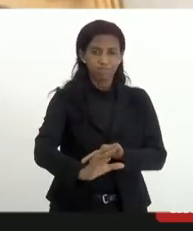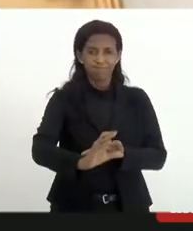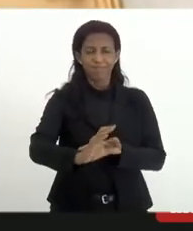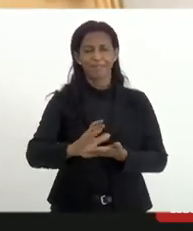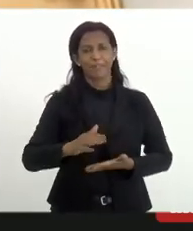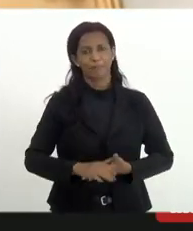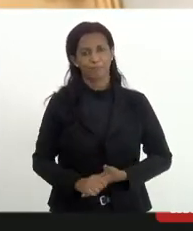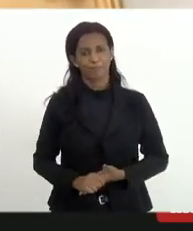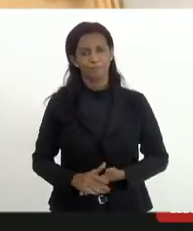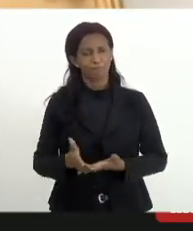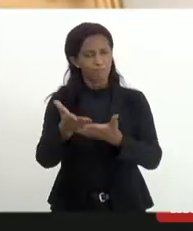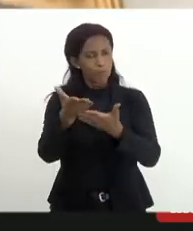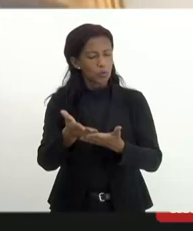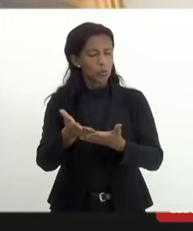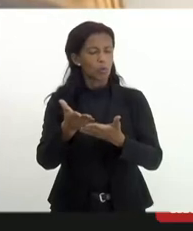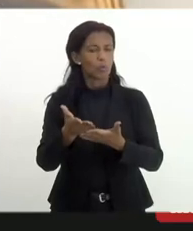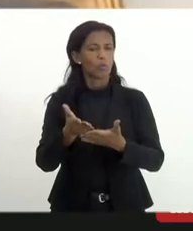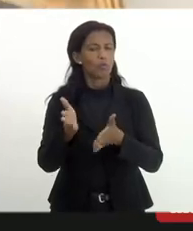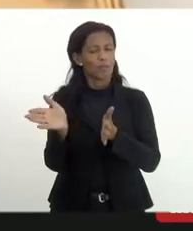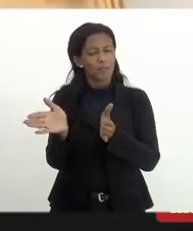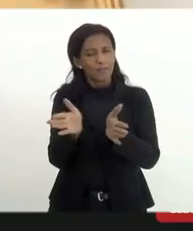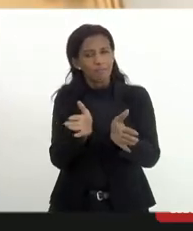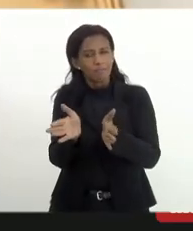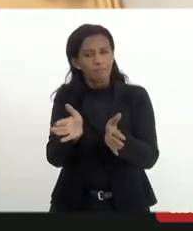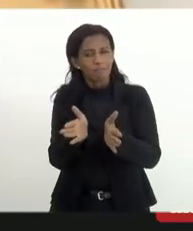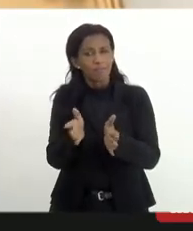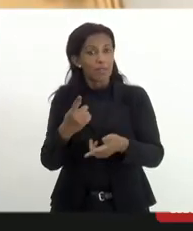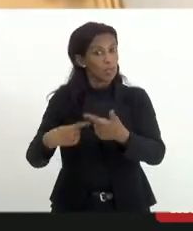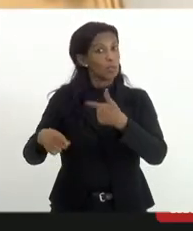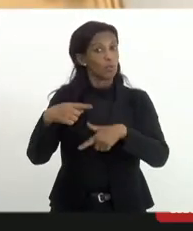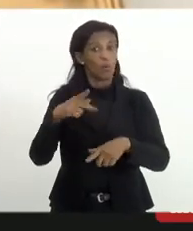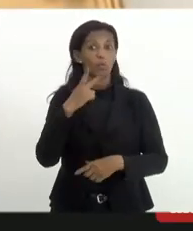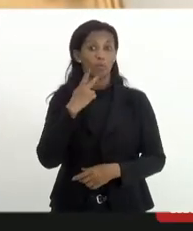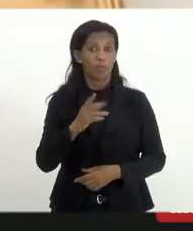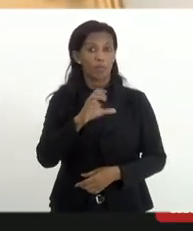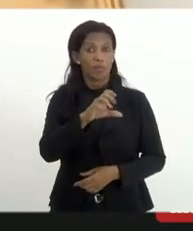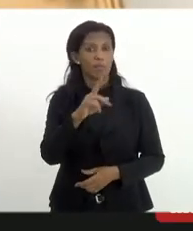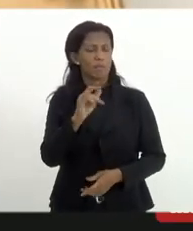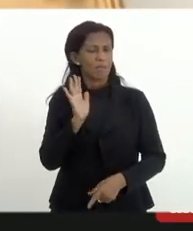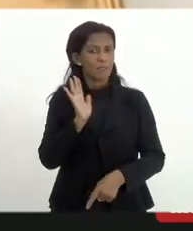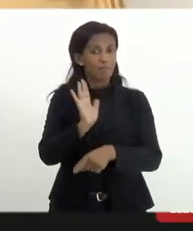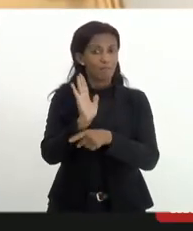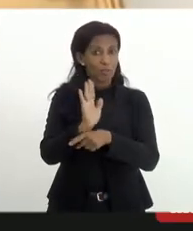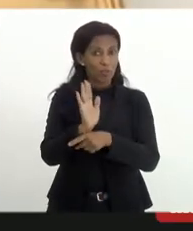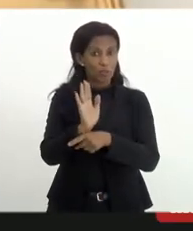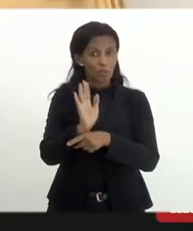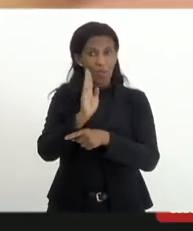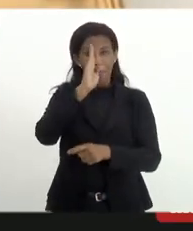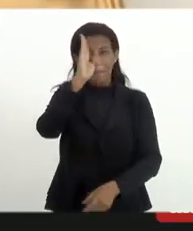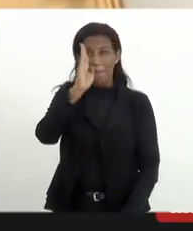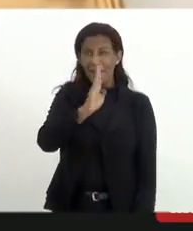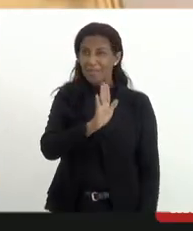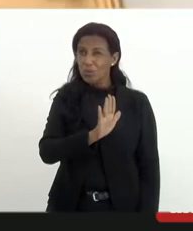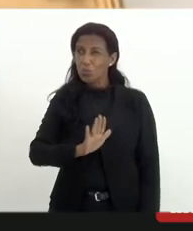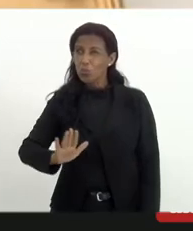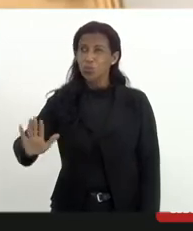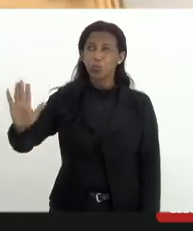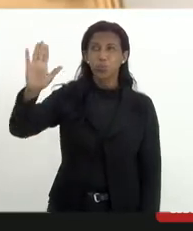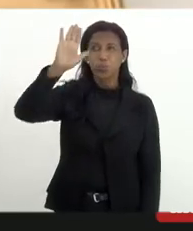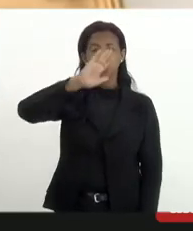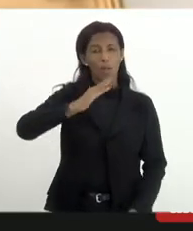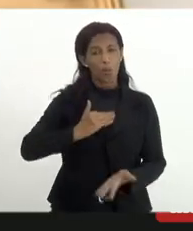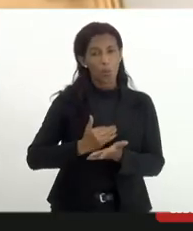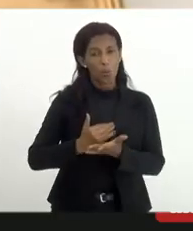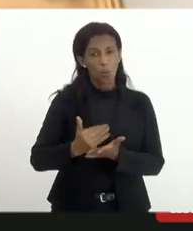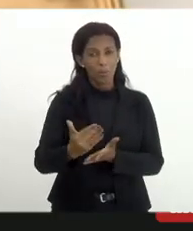historicamente. Vossa Excelência faz esse preâmbulo e volto a dizer, essa CPI ela vai contribuir para o Brasil, porque ele é o início de um processo